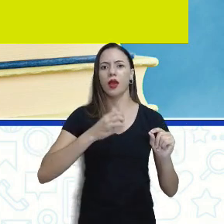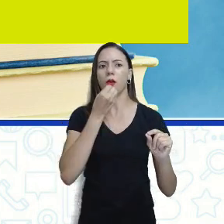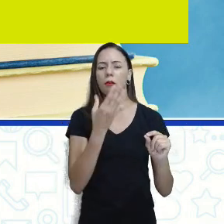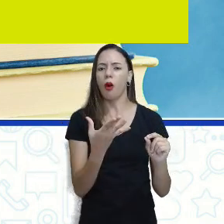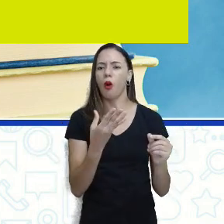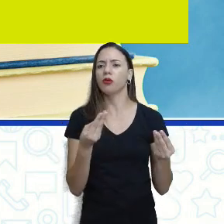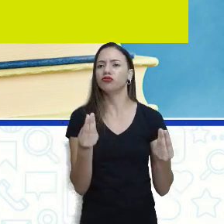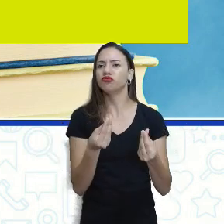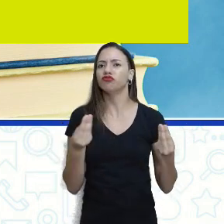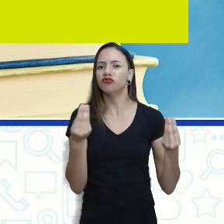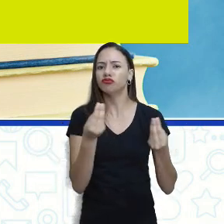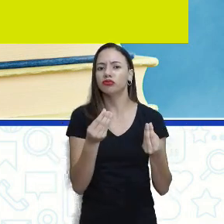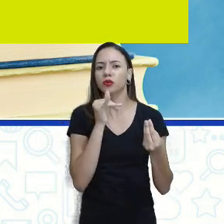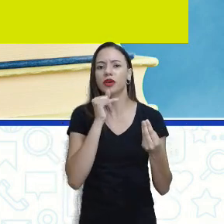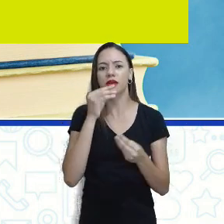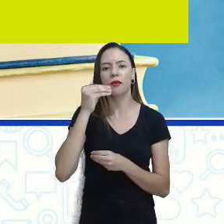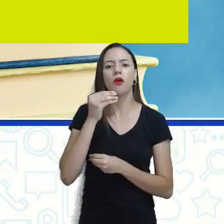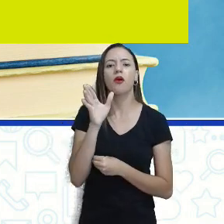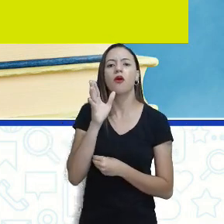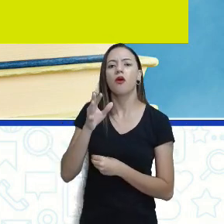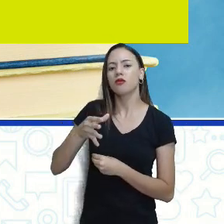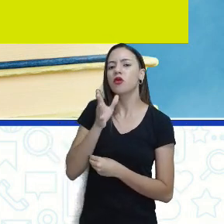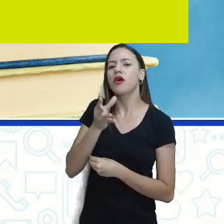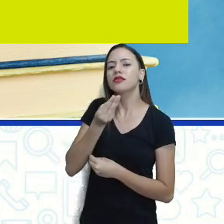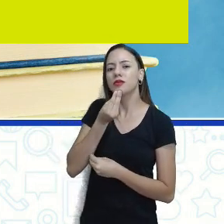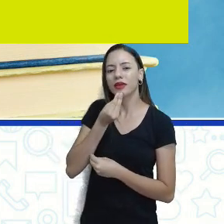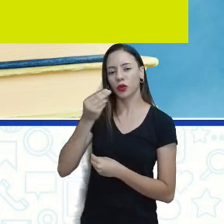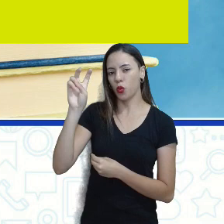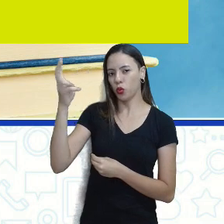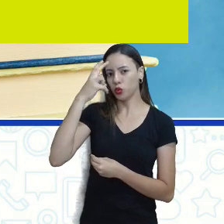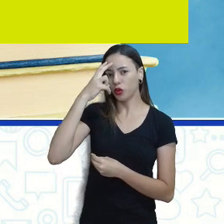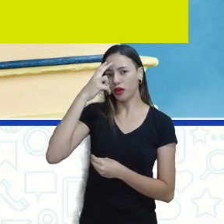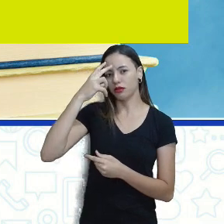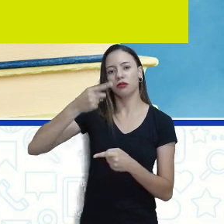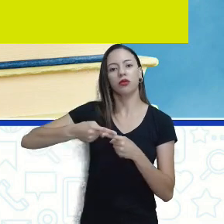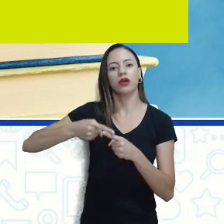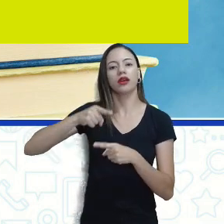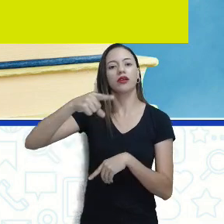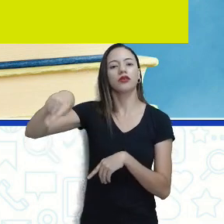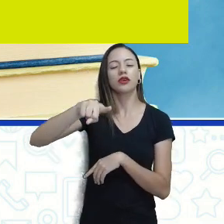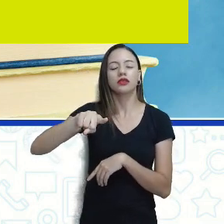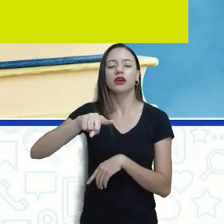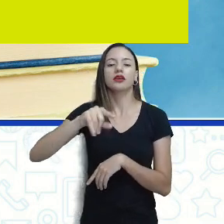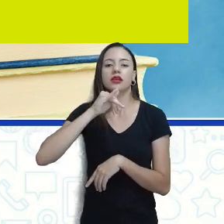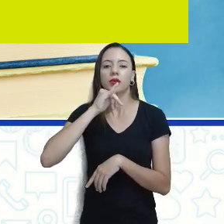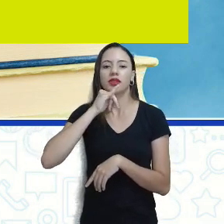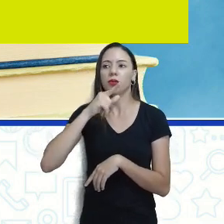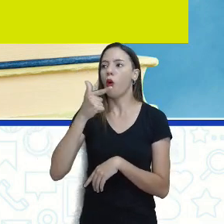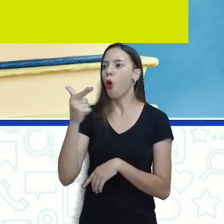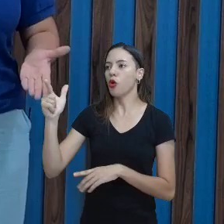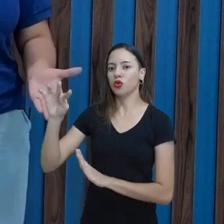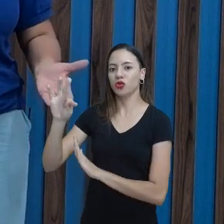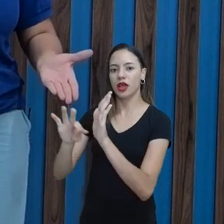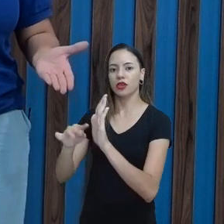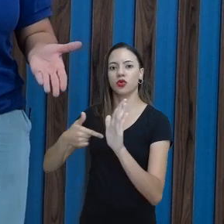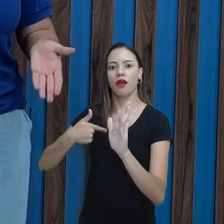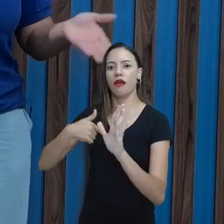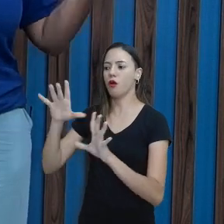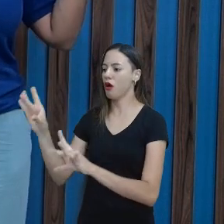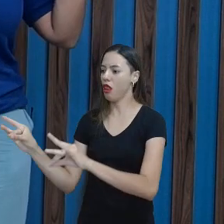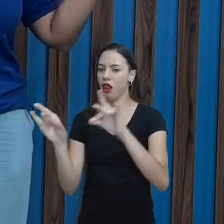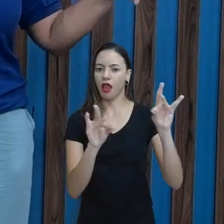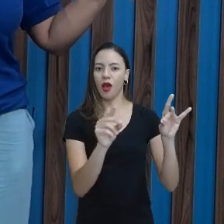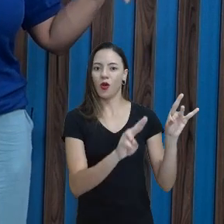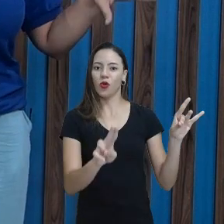cultural, ou seja, que você consegue trazer outros textos para o seu texto, né? Tornando ele mais aprofundado.